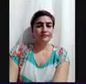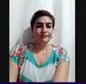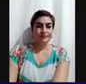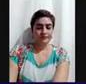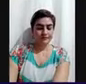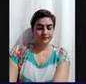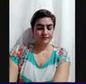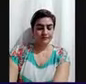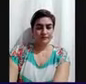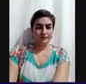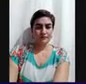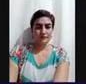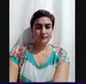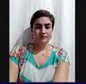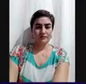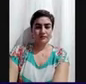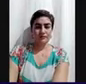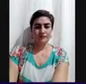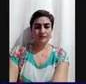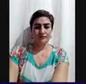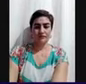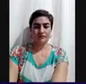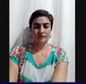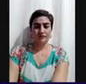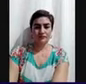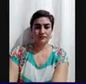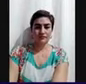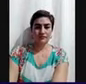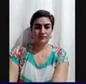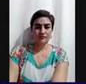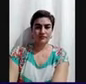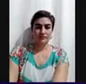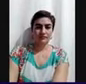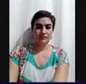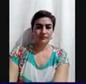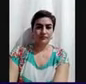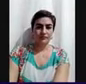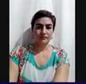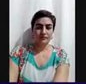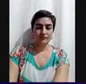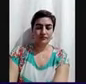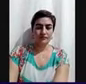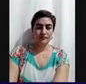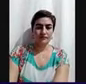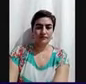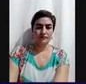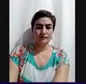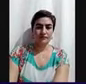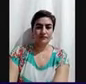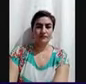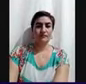e na verdade não é a Mística EA metafísica a igreja quântica